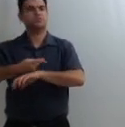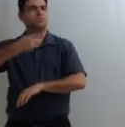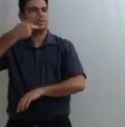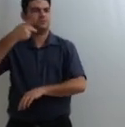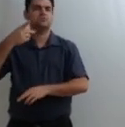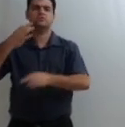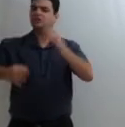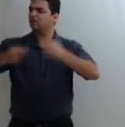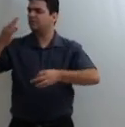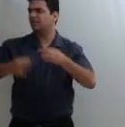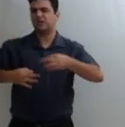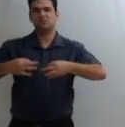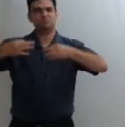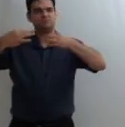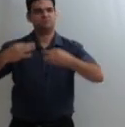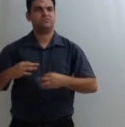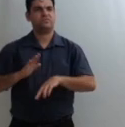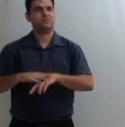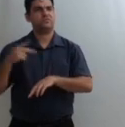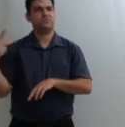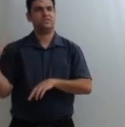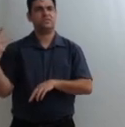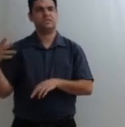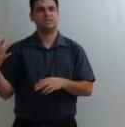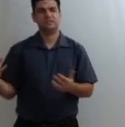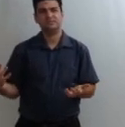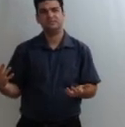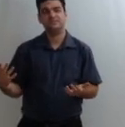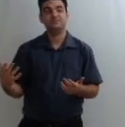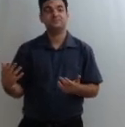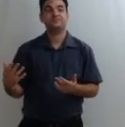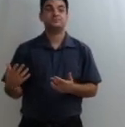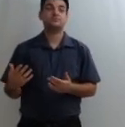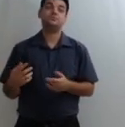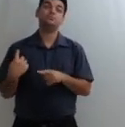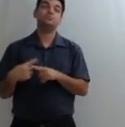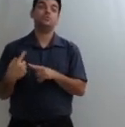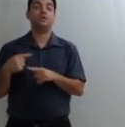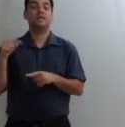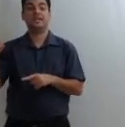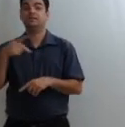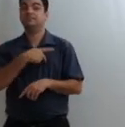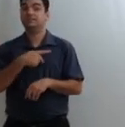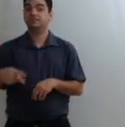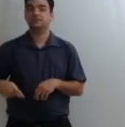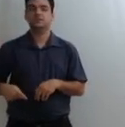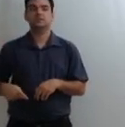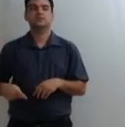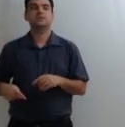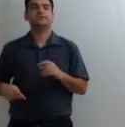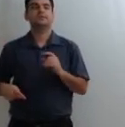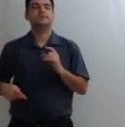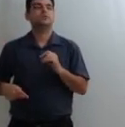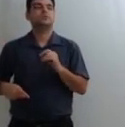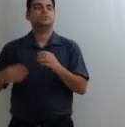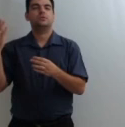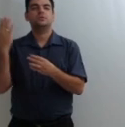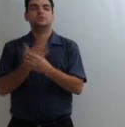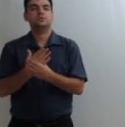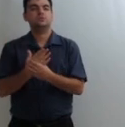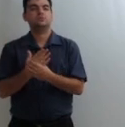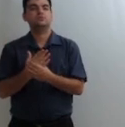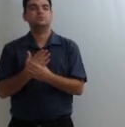ter sido o presidente do procedimento, do processo